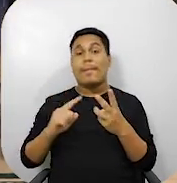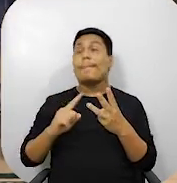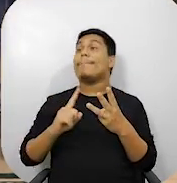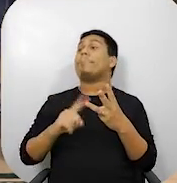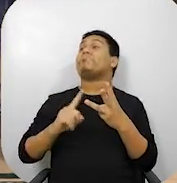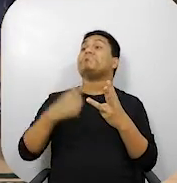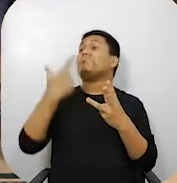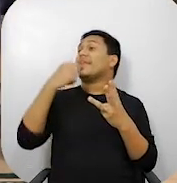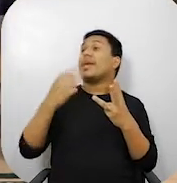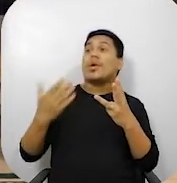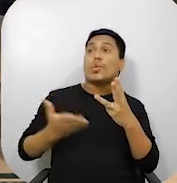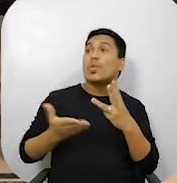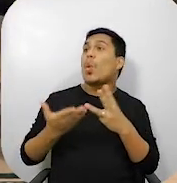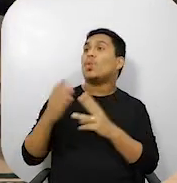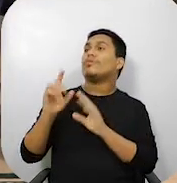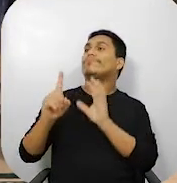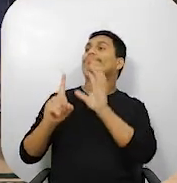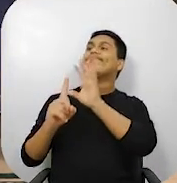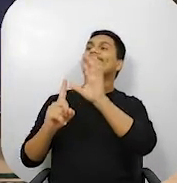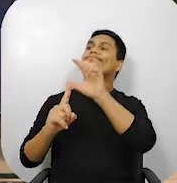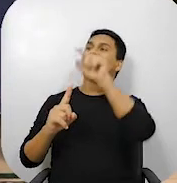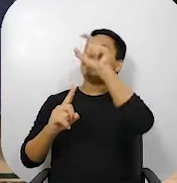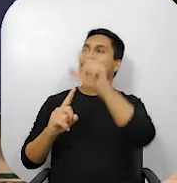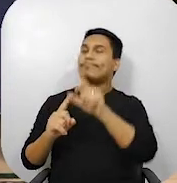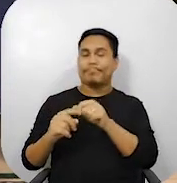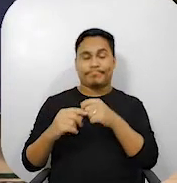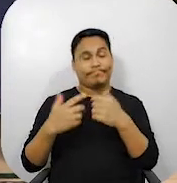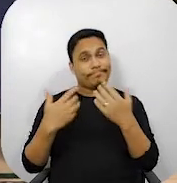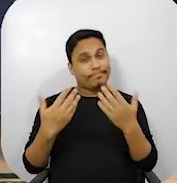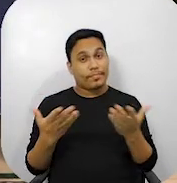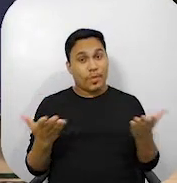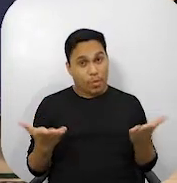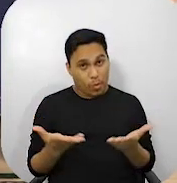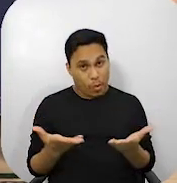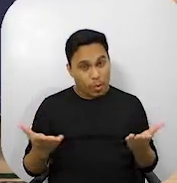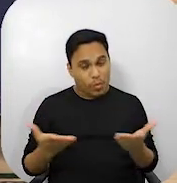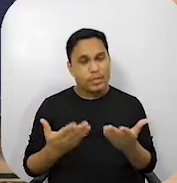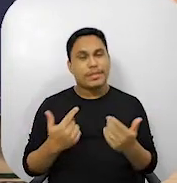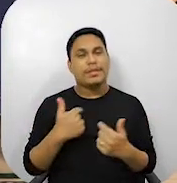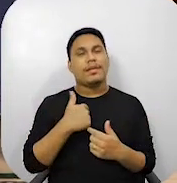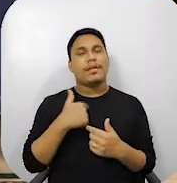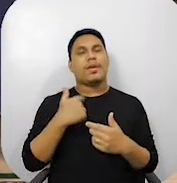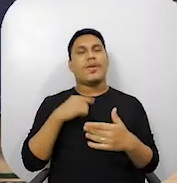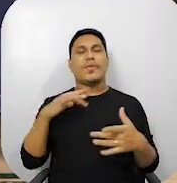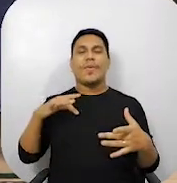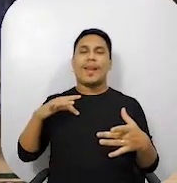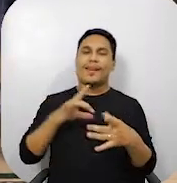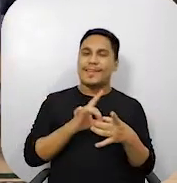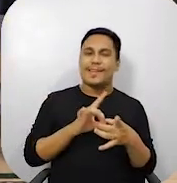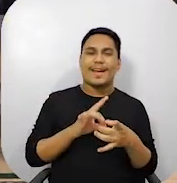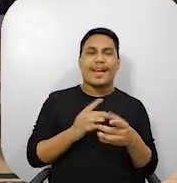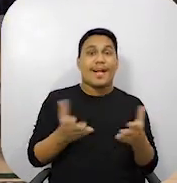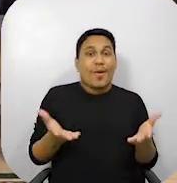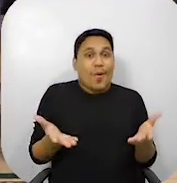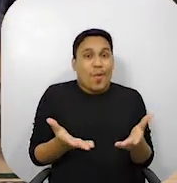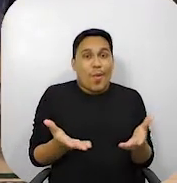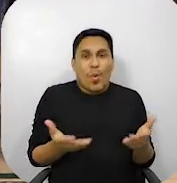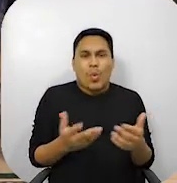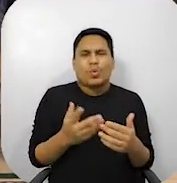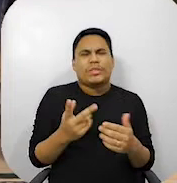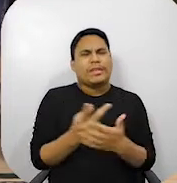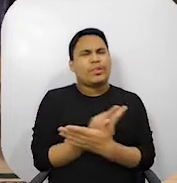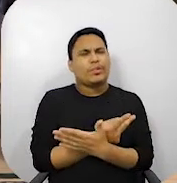não nasci na atualidade eu tô assim muito ligada no cotidiano e na